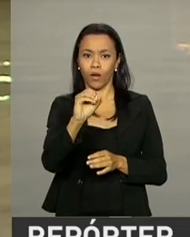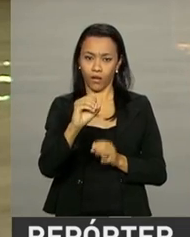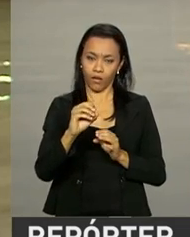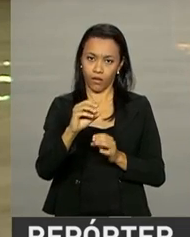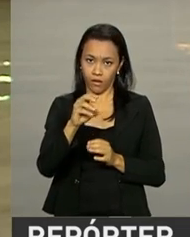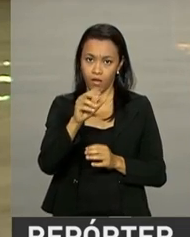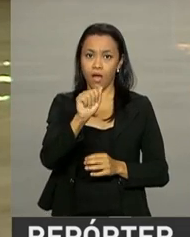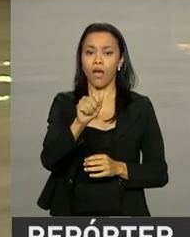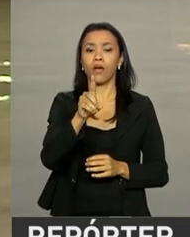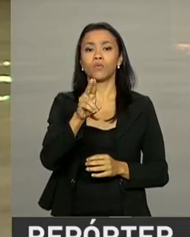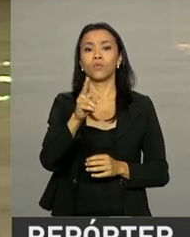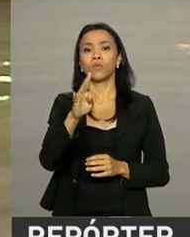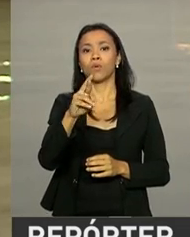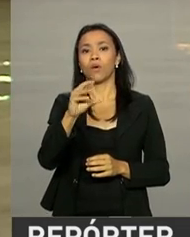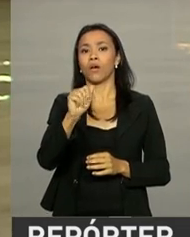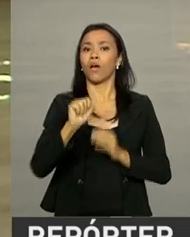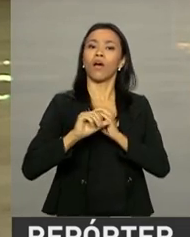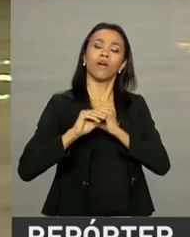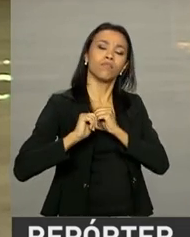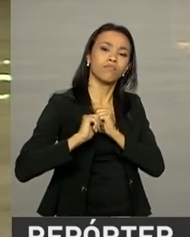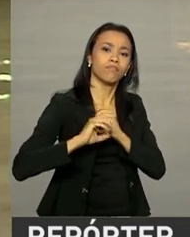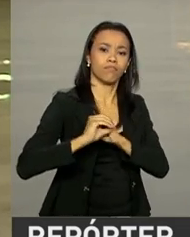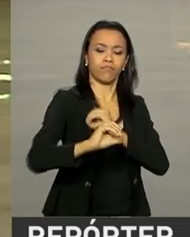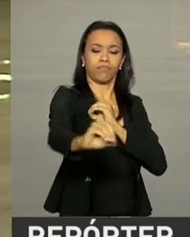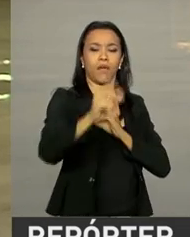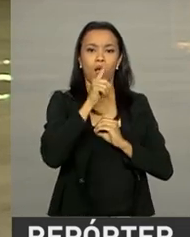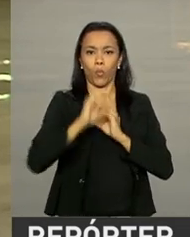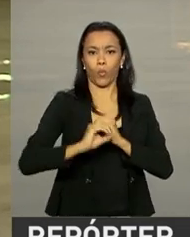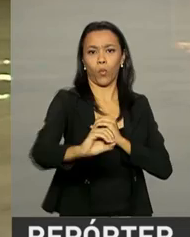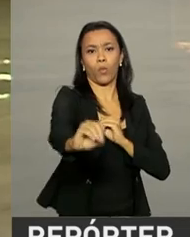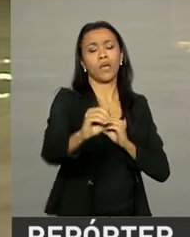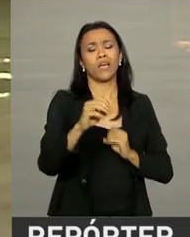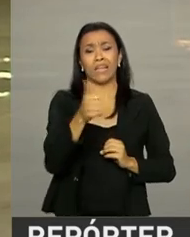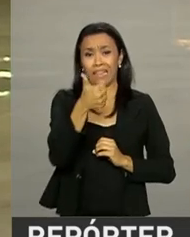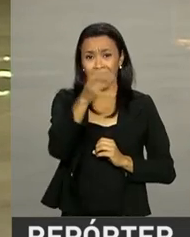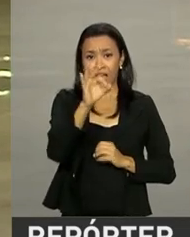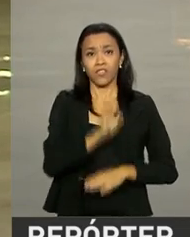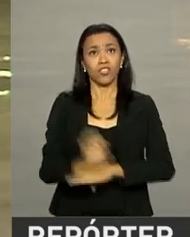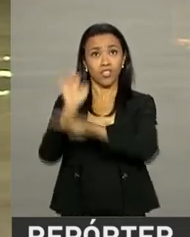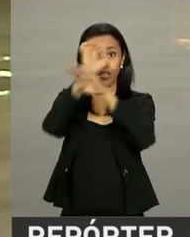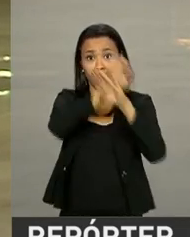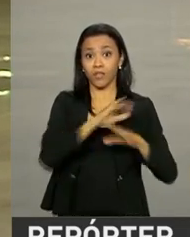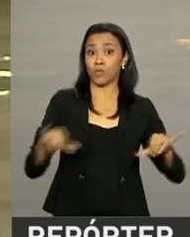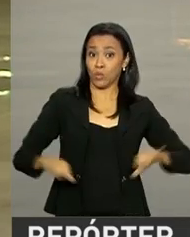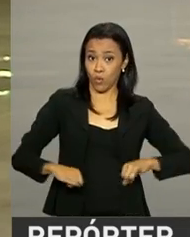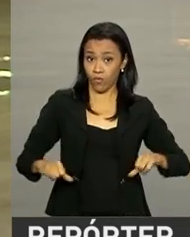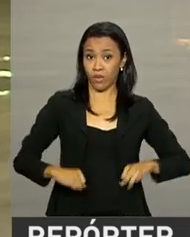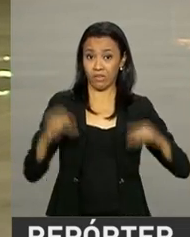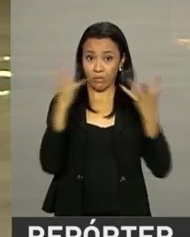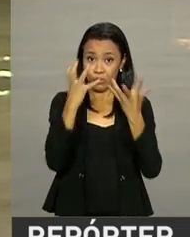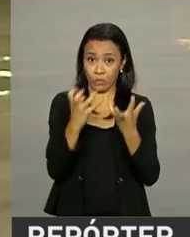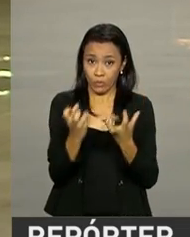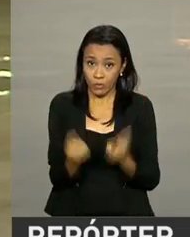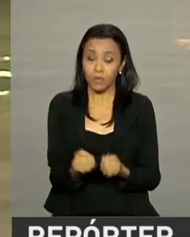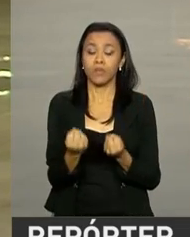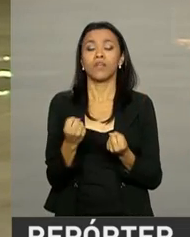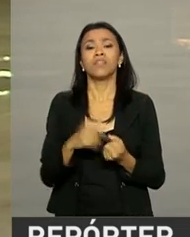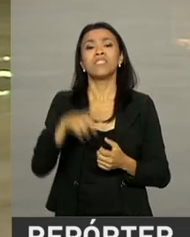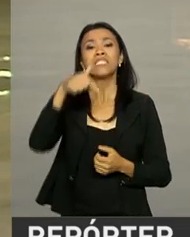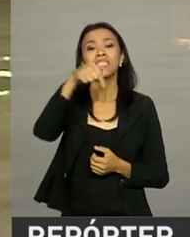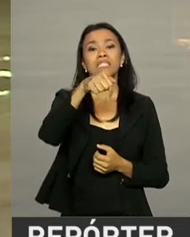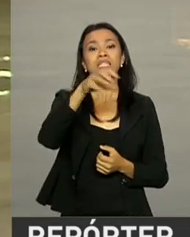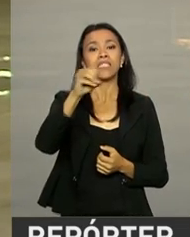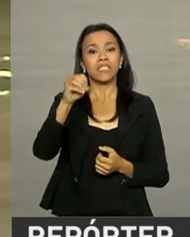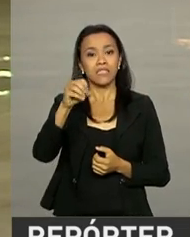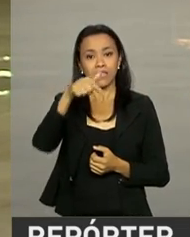a enfrentar esse período. 10 estados brasileiros estão sofrendo com a seca e 732 municípios estão em estado